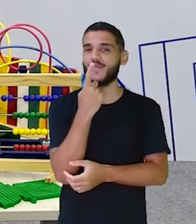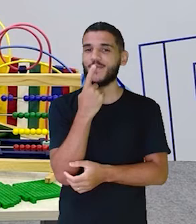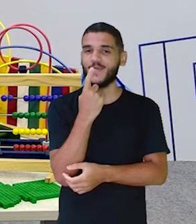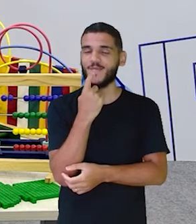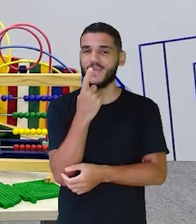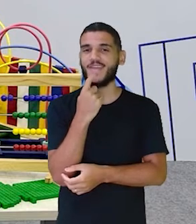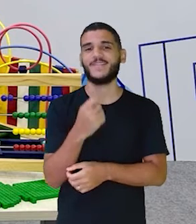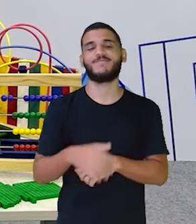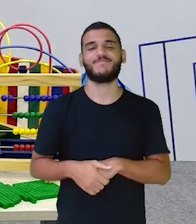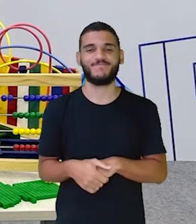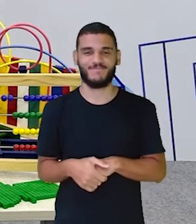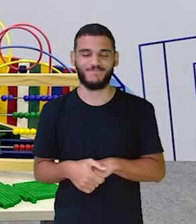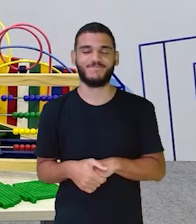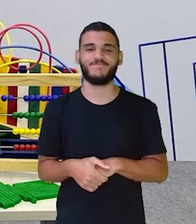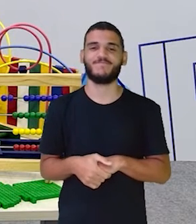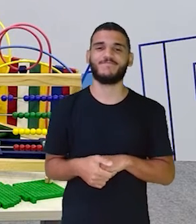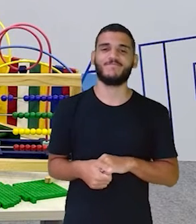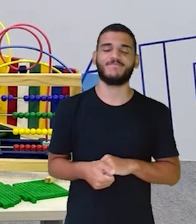como é? Vamos repetir?